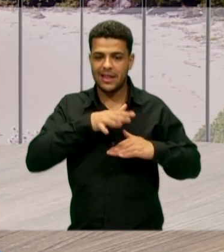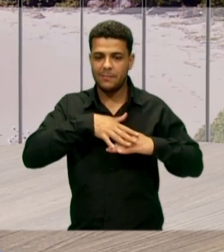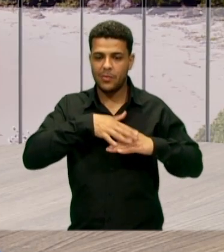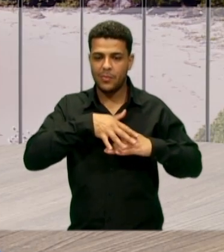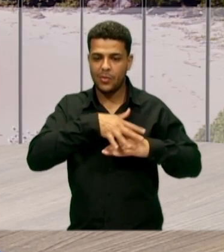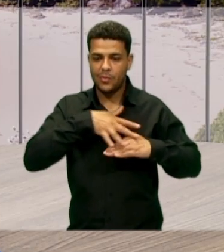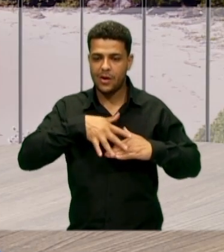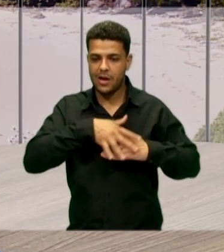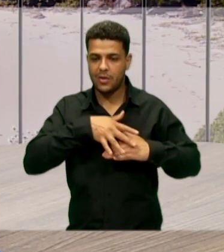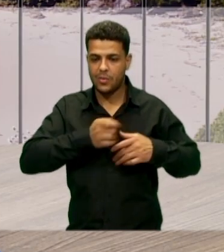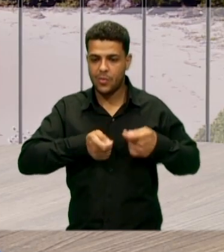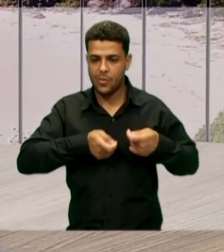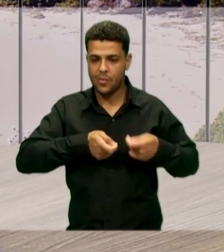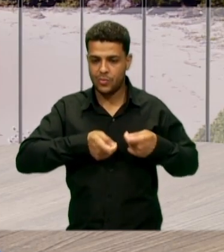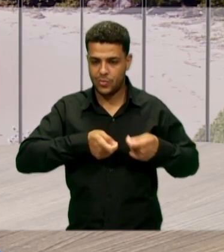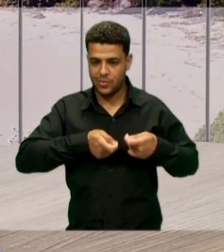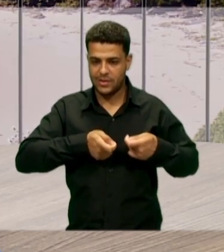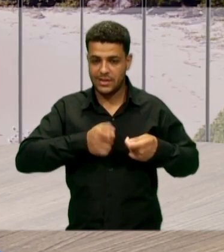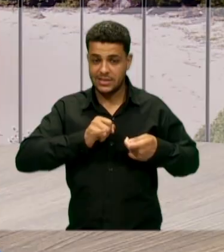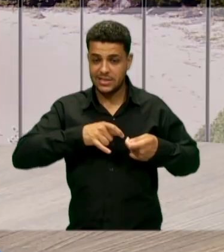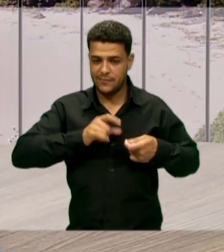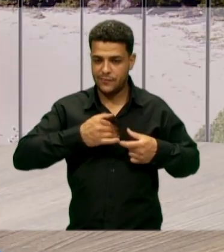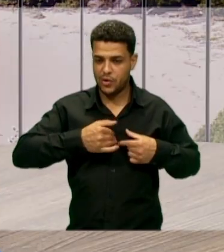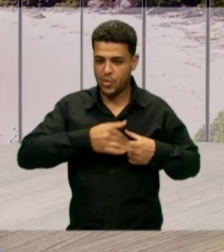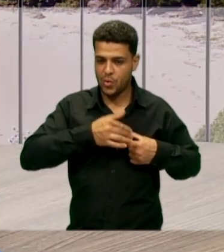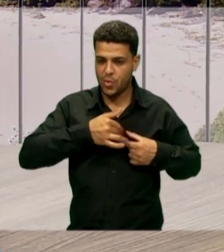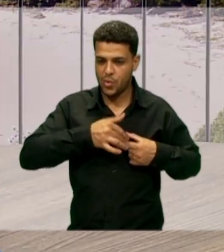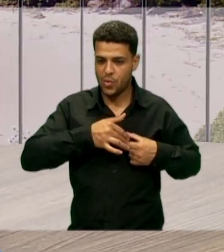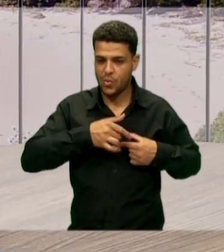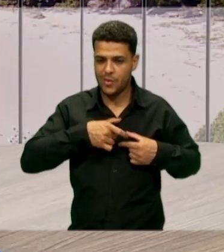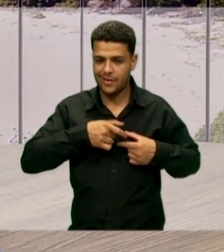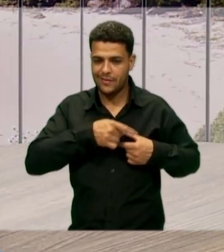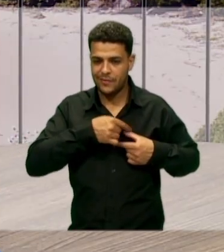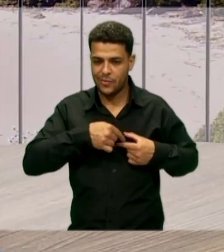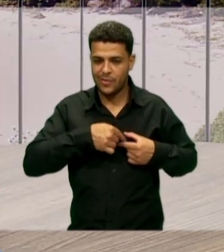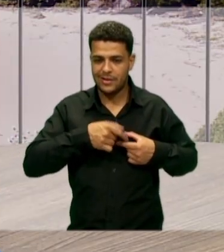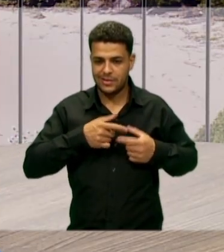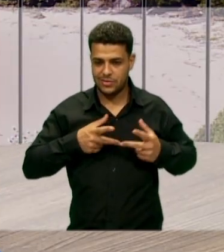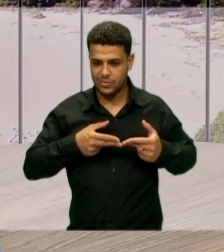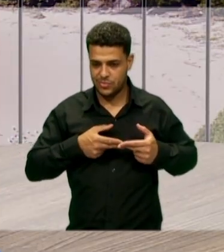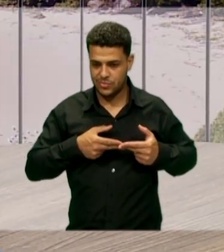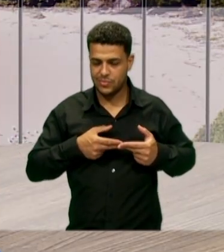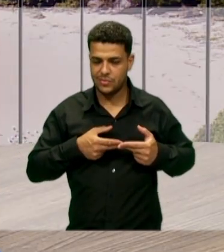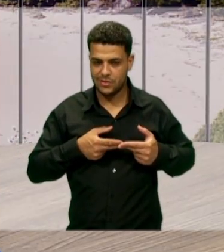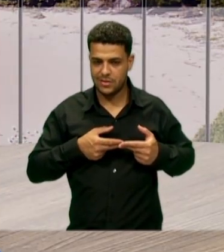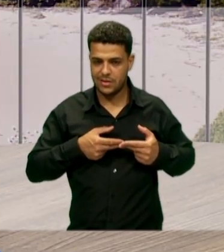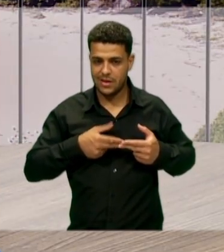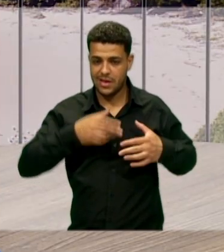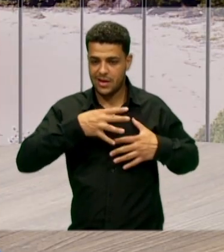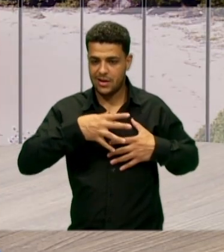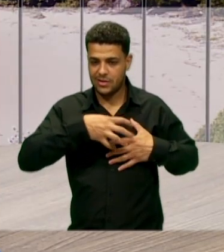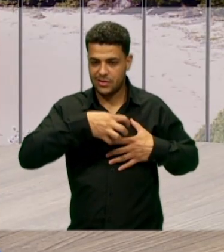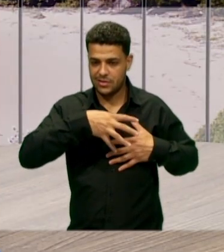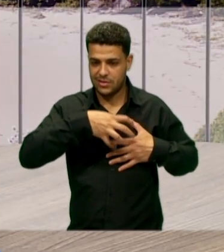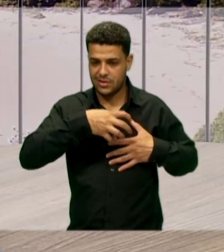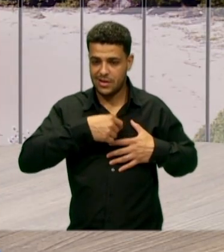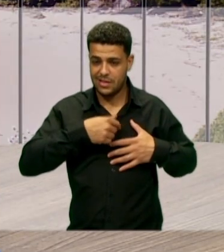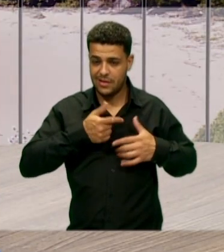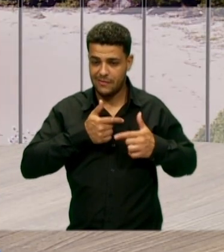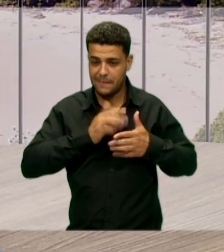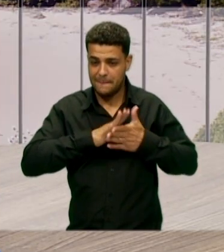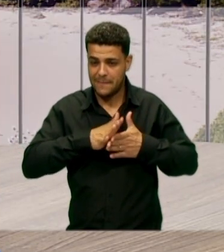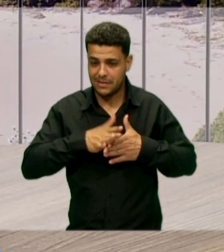controle local da doença. Se, por exemplo, ficou alguma sala tumoral ali no leito operatório, a radioterapia ela ajuda a